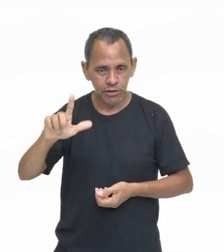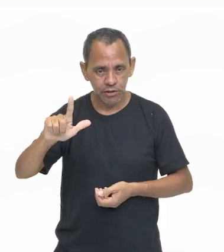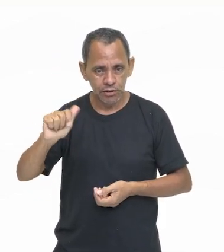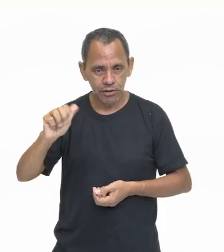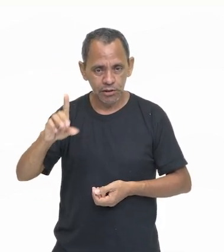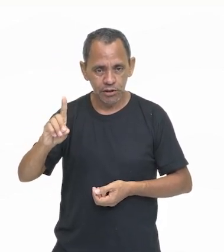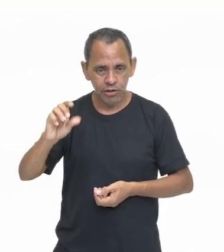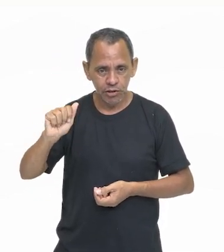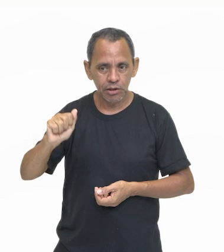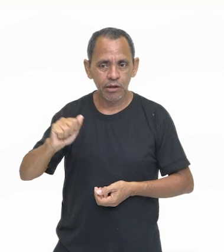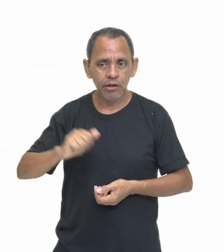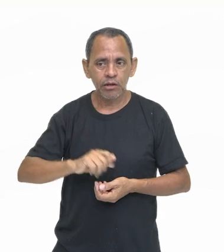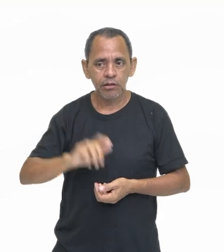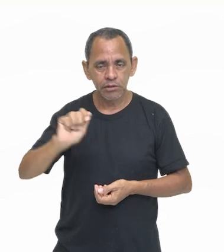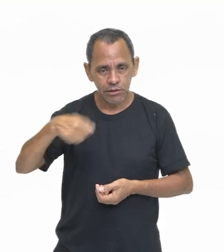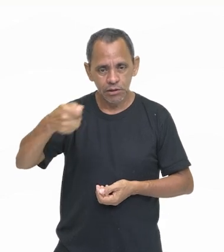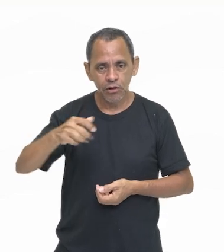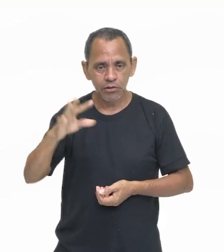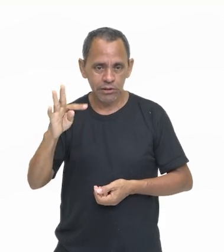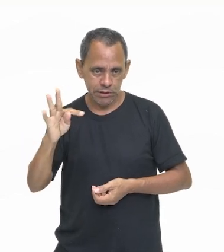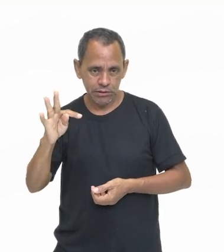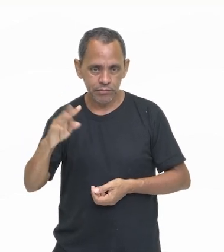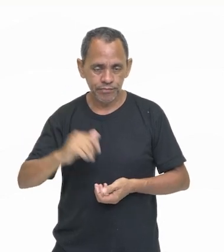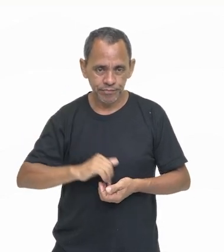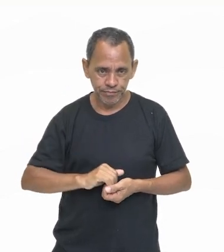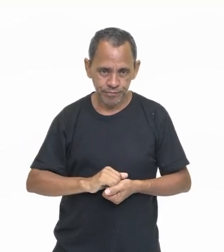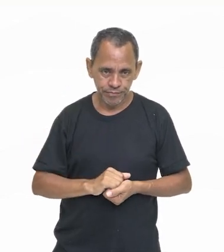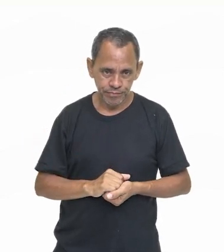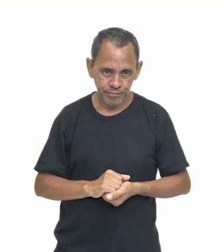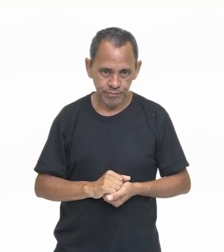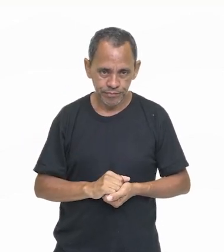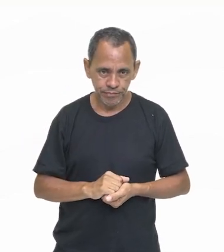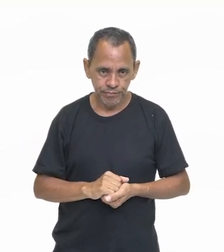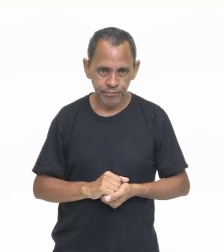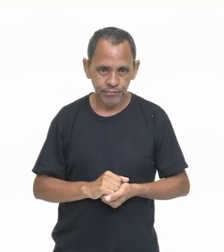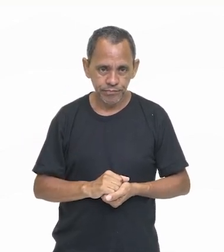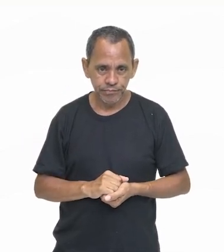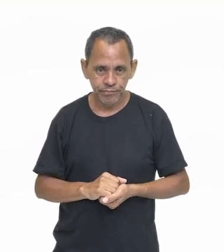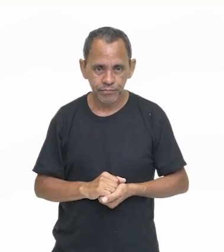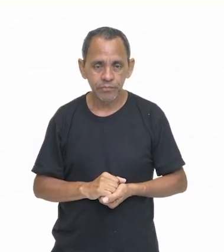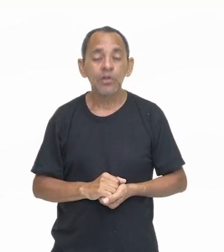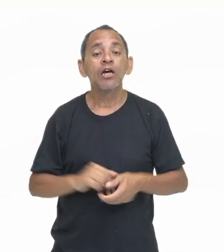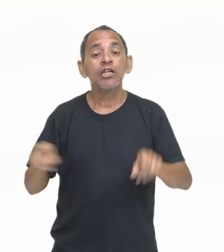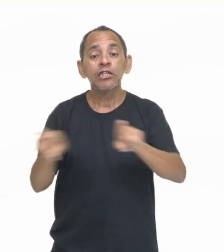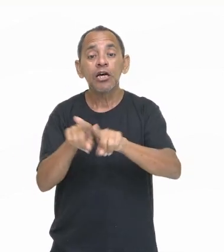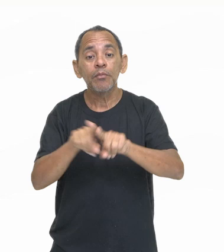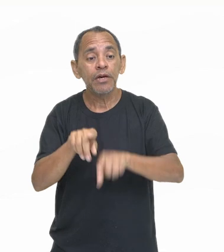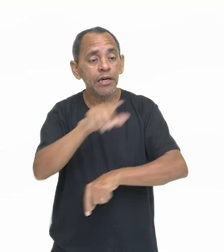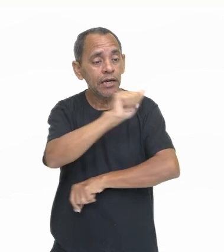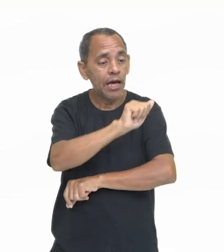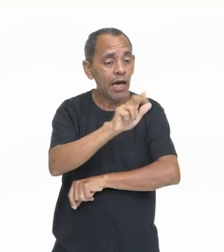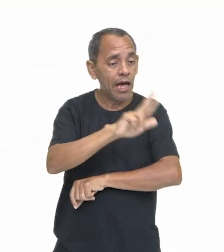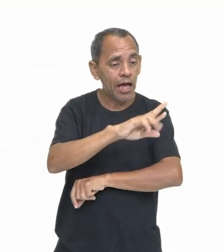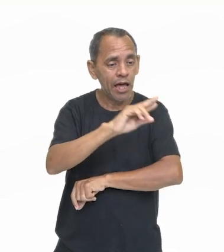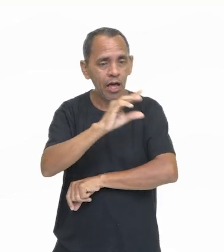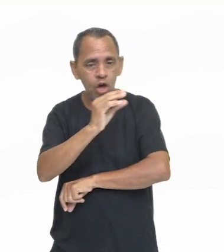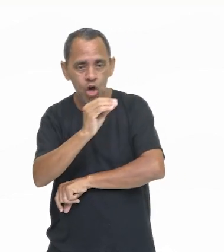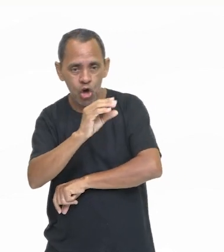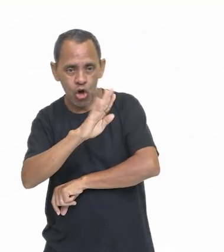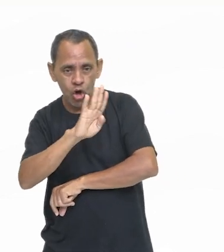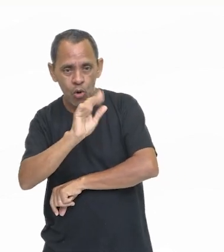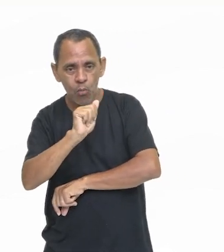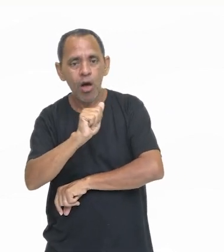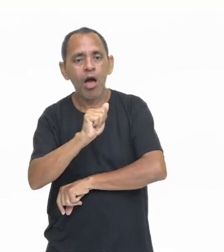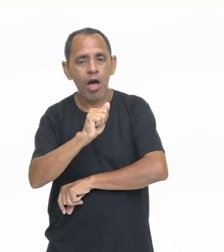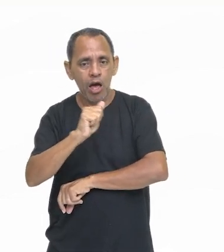certo? Falei para você também, de uma outra unidade de medida que nós chamamos de arroba. Então, atenção, uma arroba